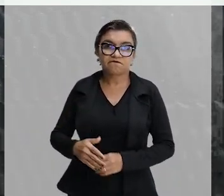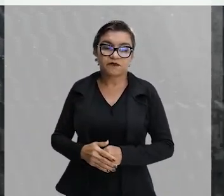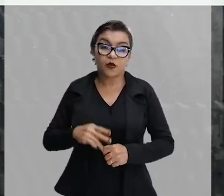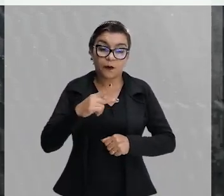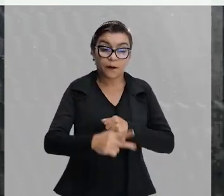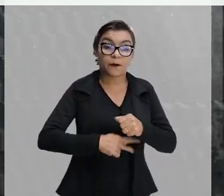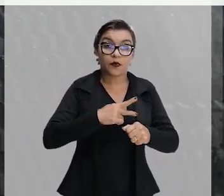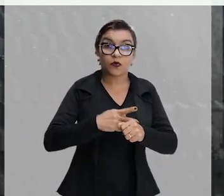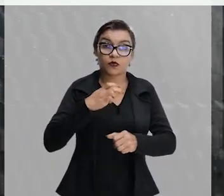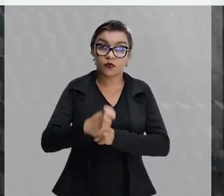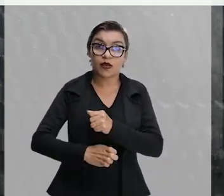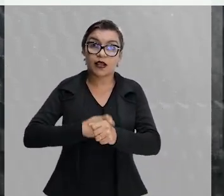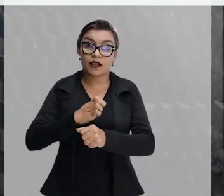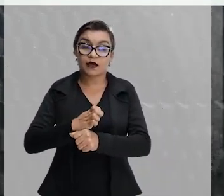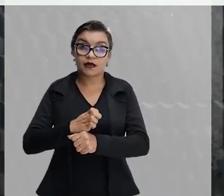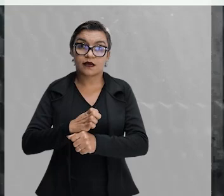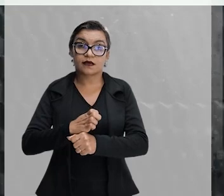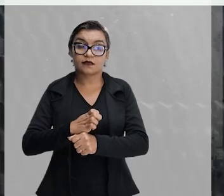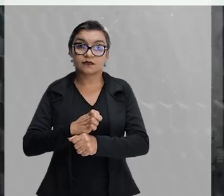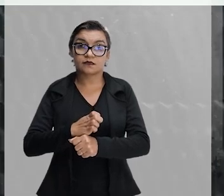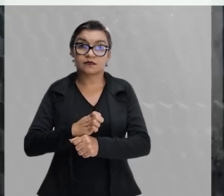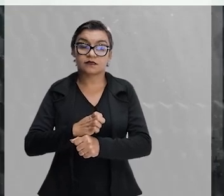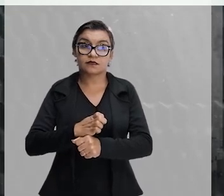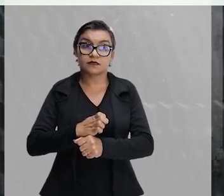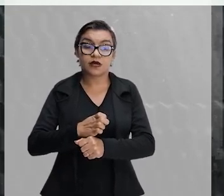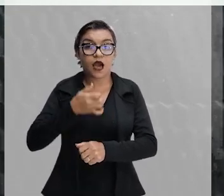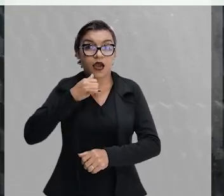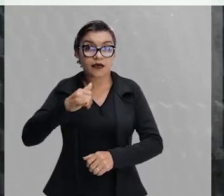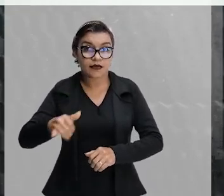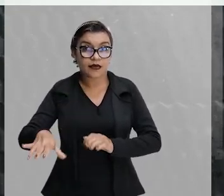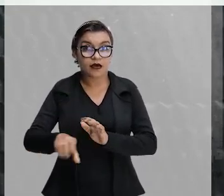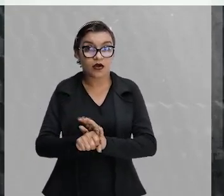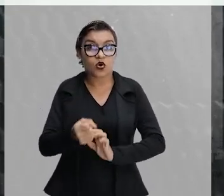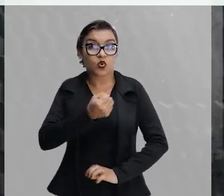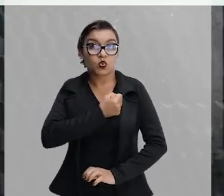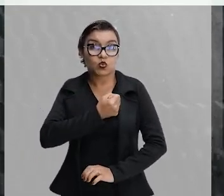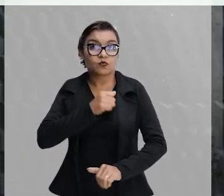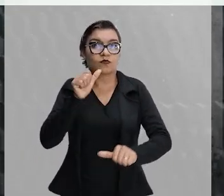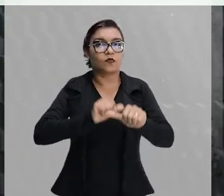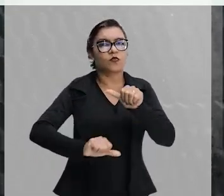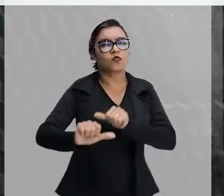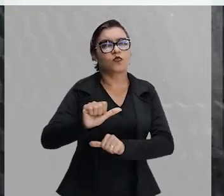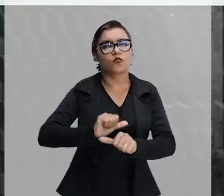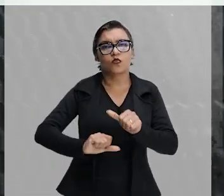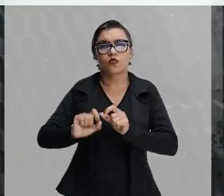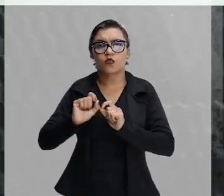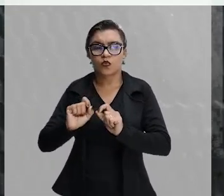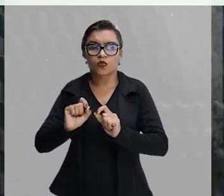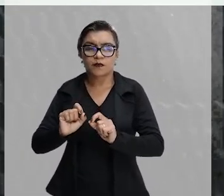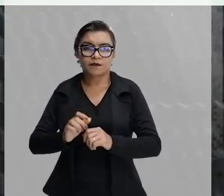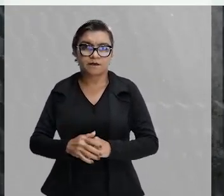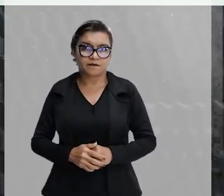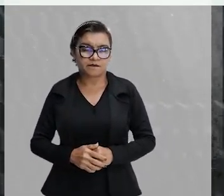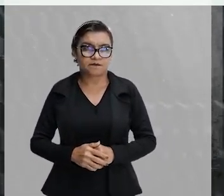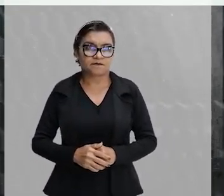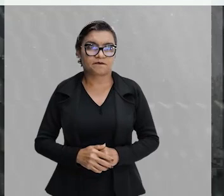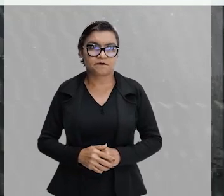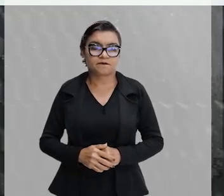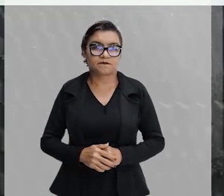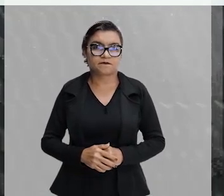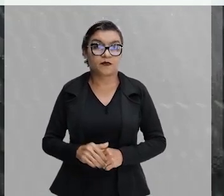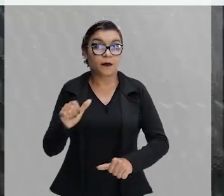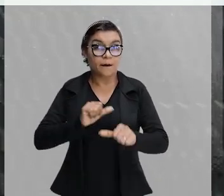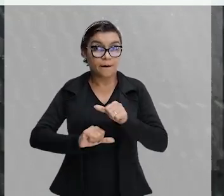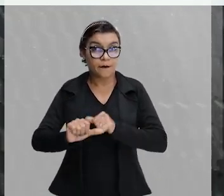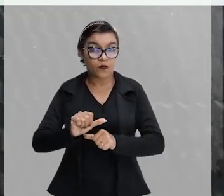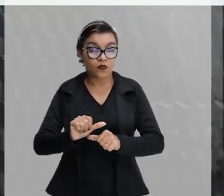o elétron, com essas cargas aí, com esses valores, a mudança é o seguinte, a natureza da carga e a massa, ok?